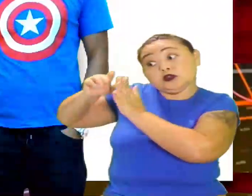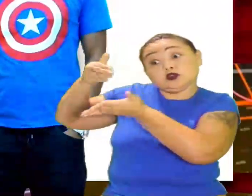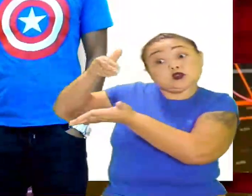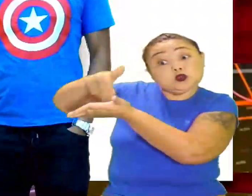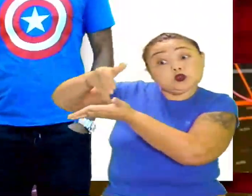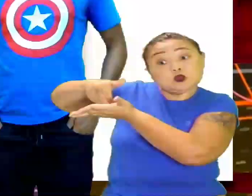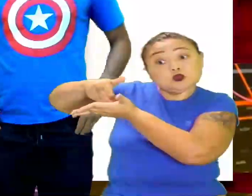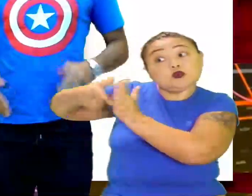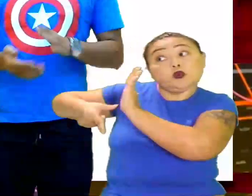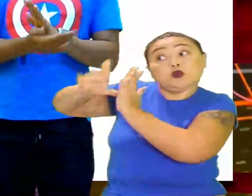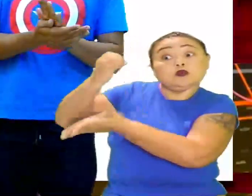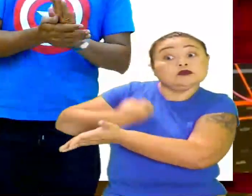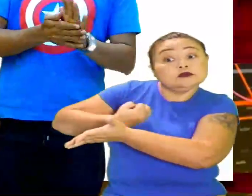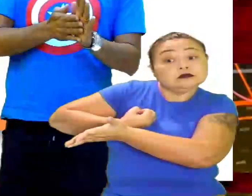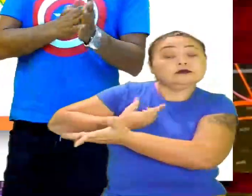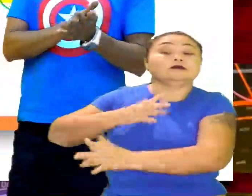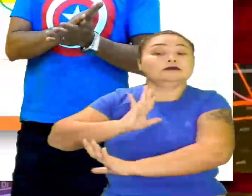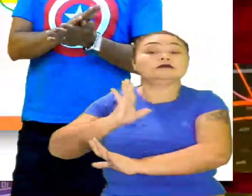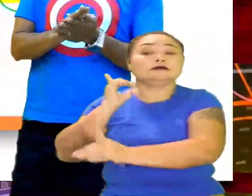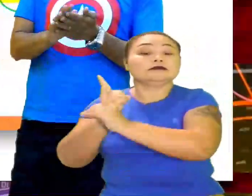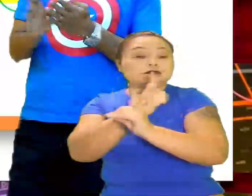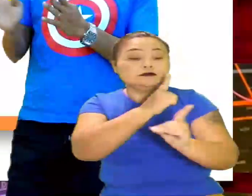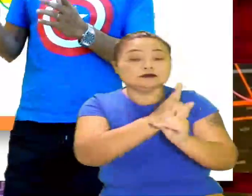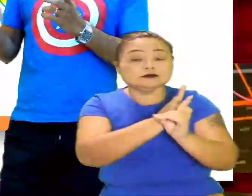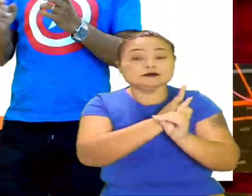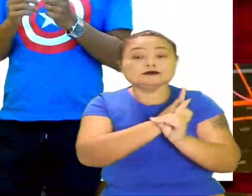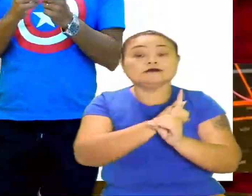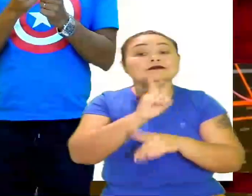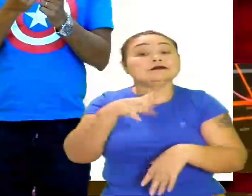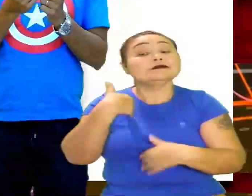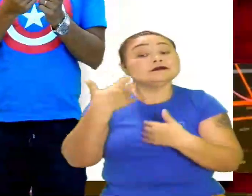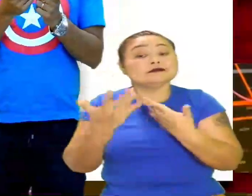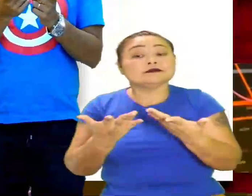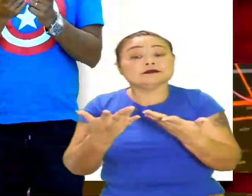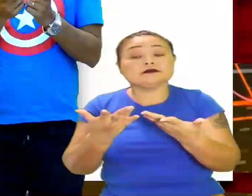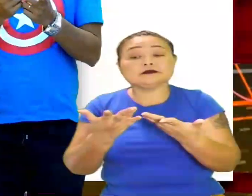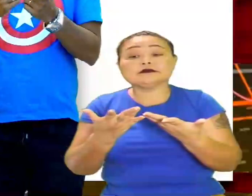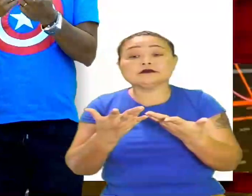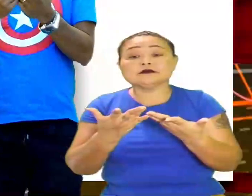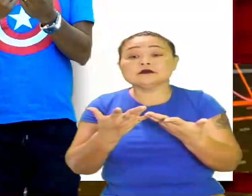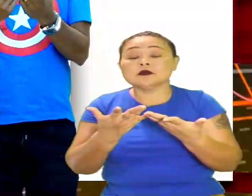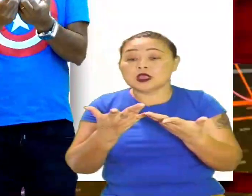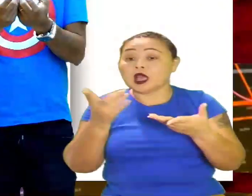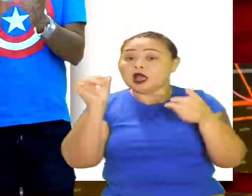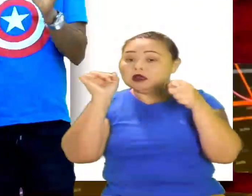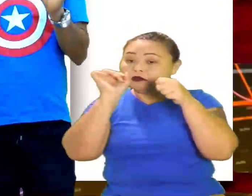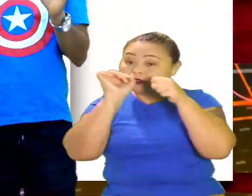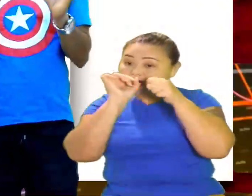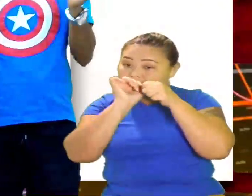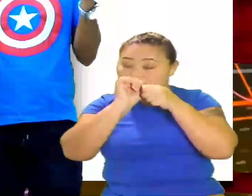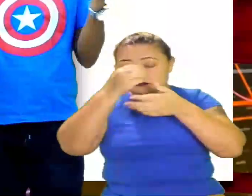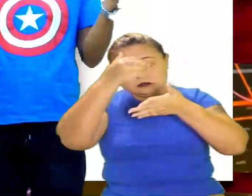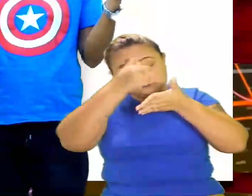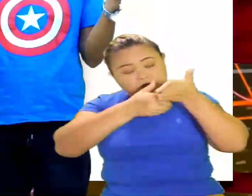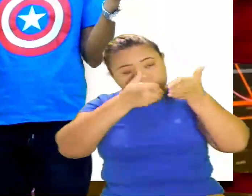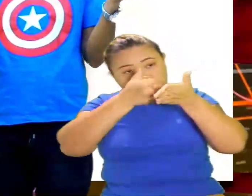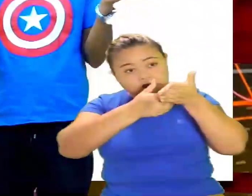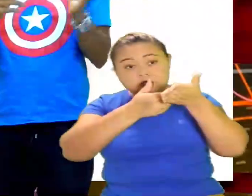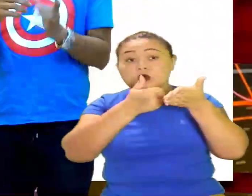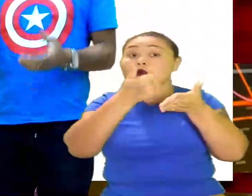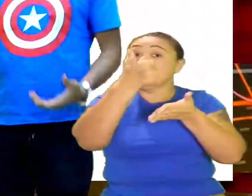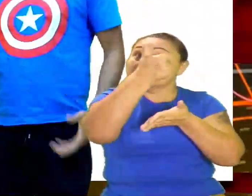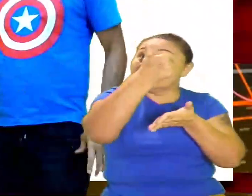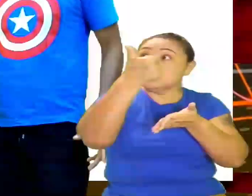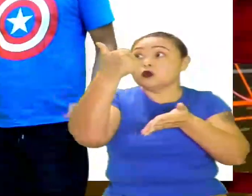Isso. Pronto, achei o primeiro, achei o último. E uma pegada legal é o seguinte, olha só. Você faz a subtração dos termos, do primeiro com o